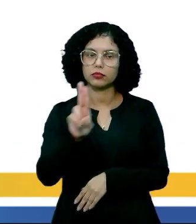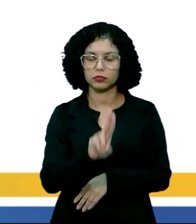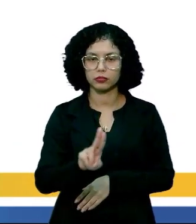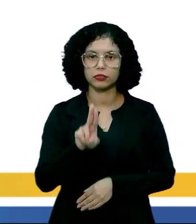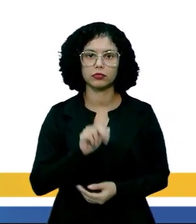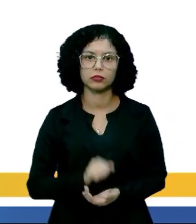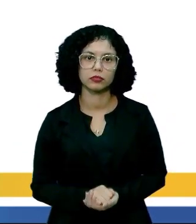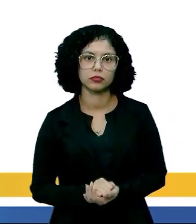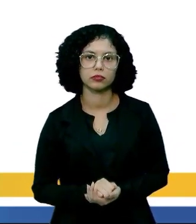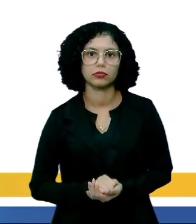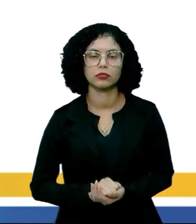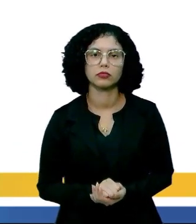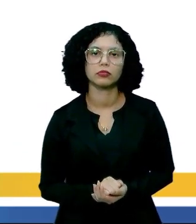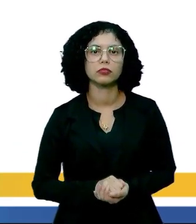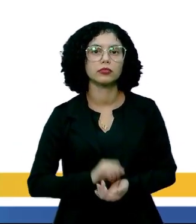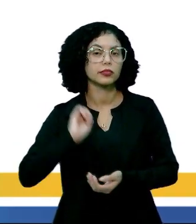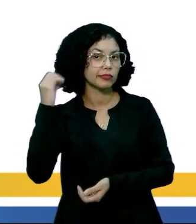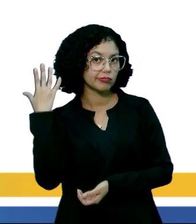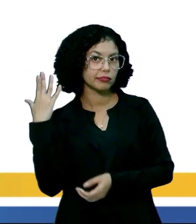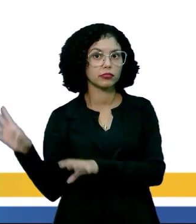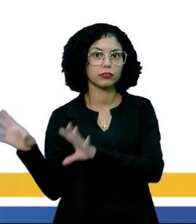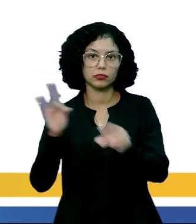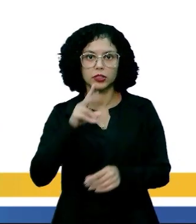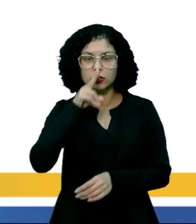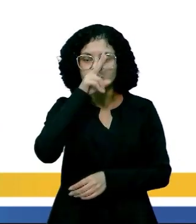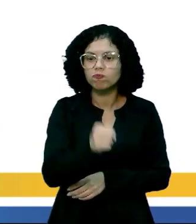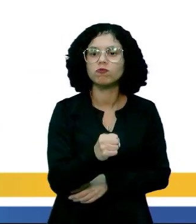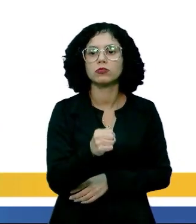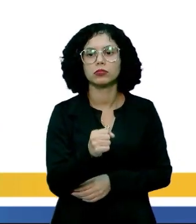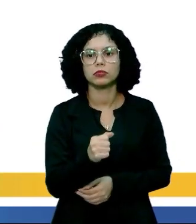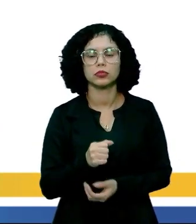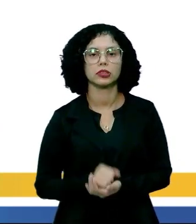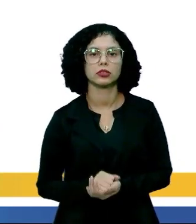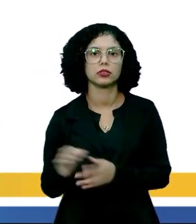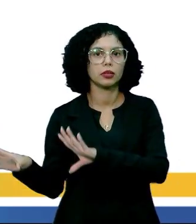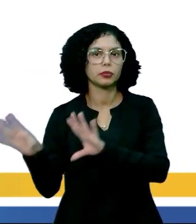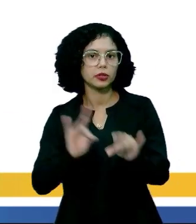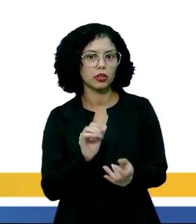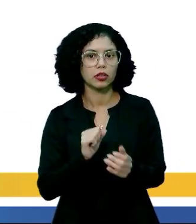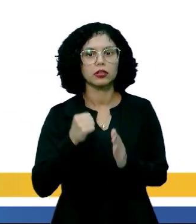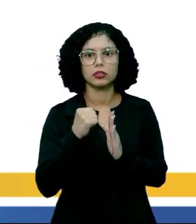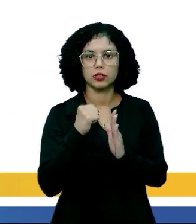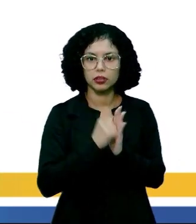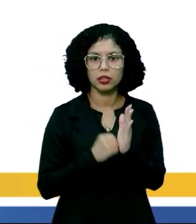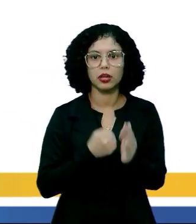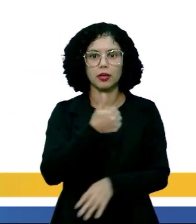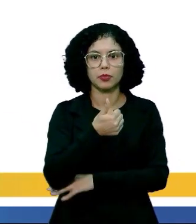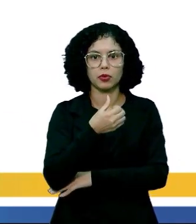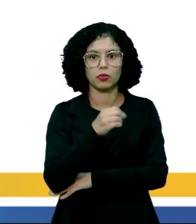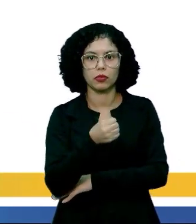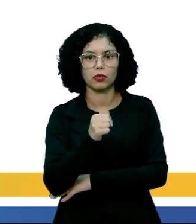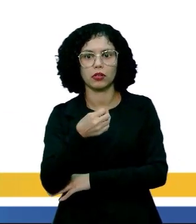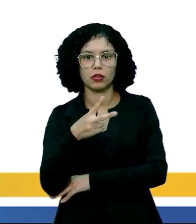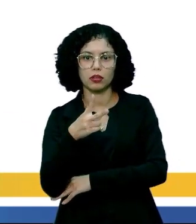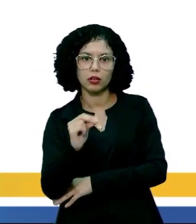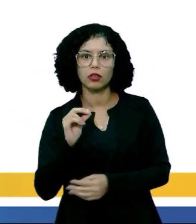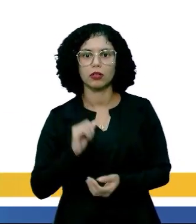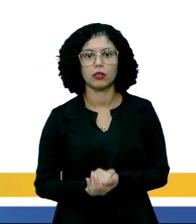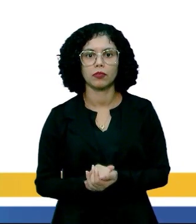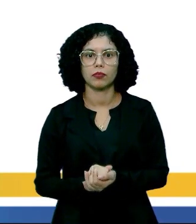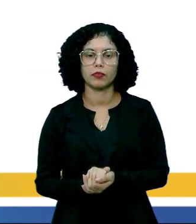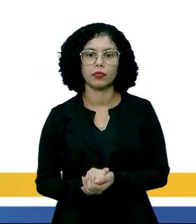termo correto, afinal, eles eram trazidos à força e a partir de 1850 esse comércio ele entrou